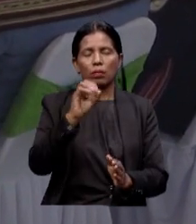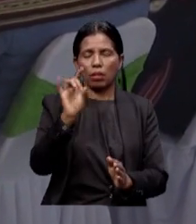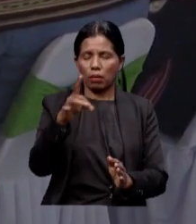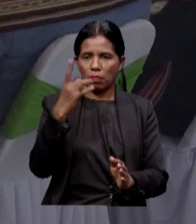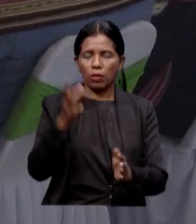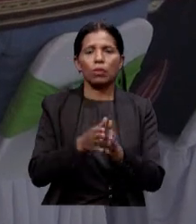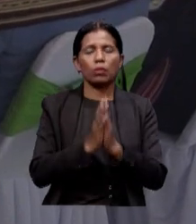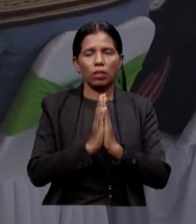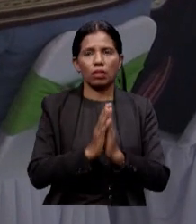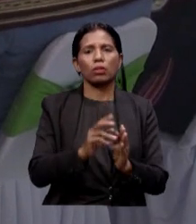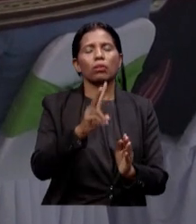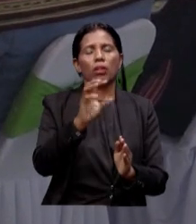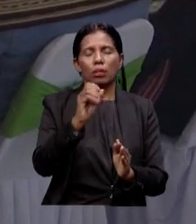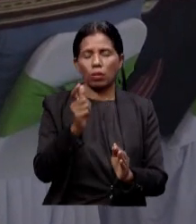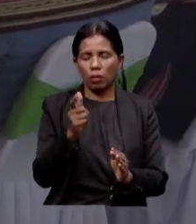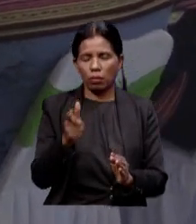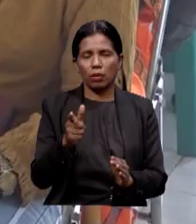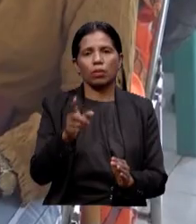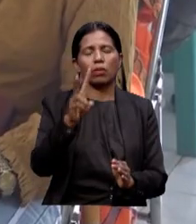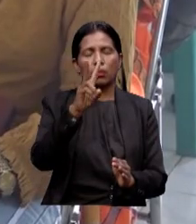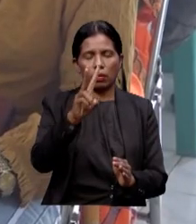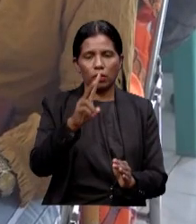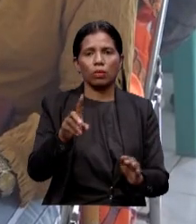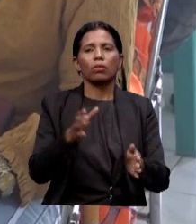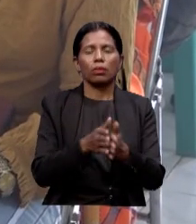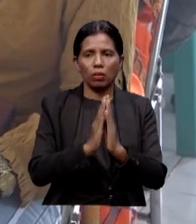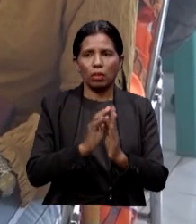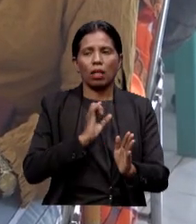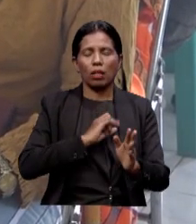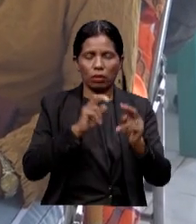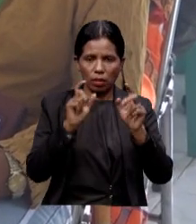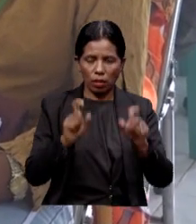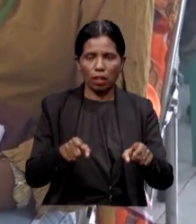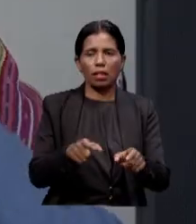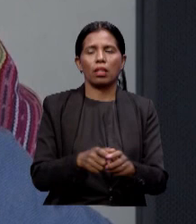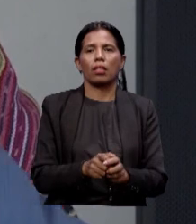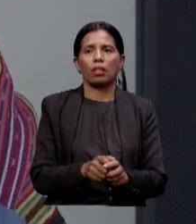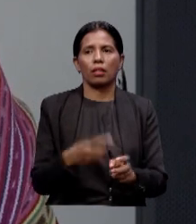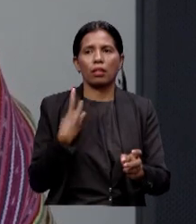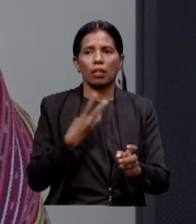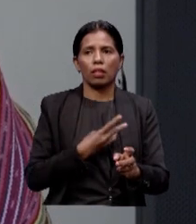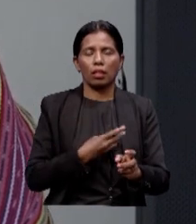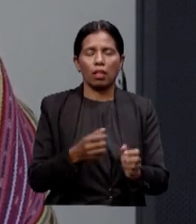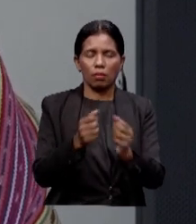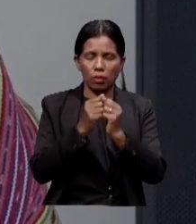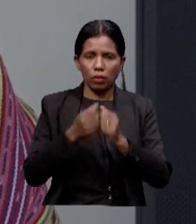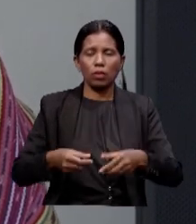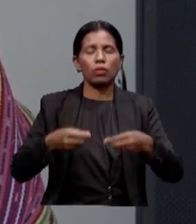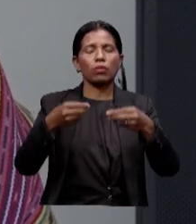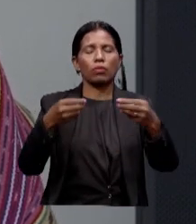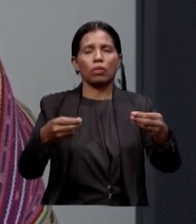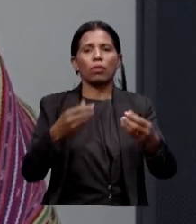bem 2022, já tem essa vocação muito alta em cima. A Tita Moto, foi imagem foi da Câmara Comércio de